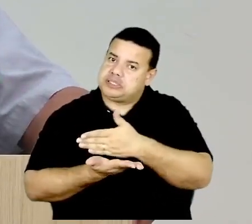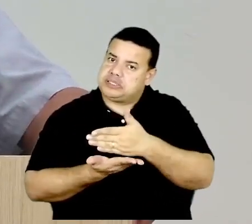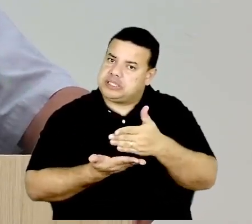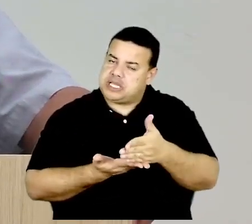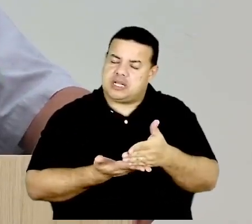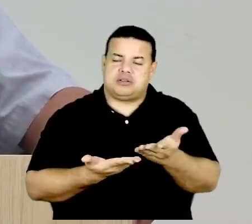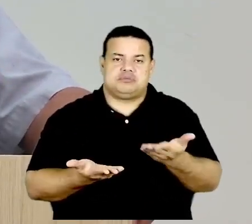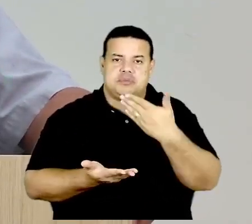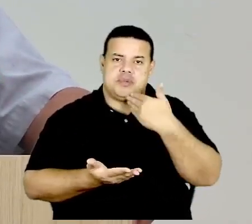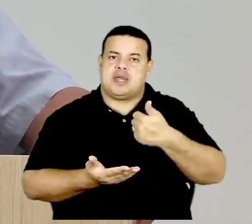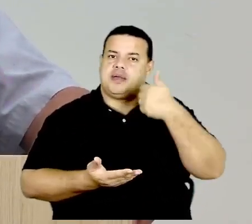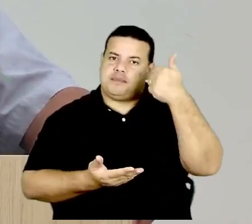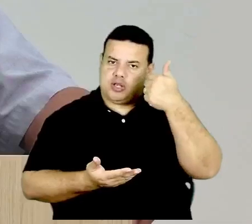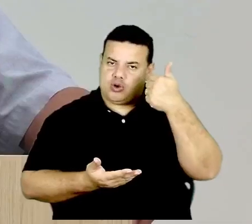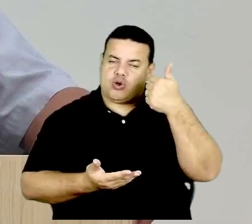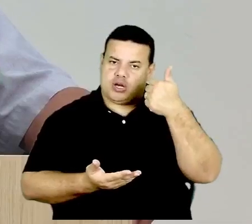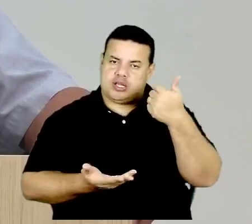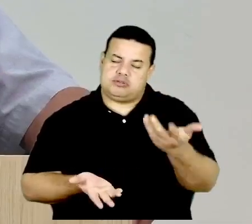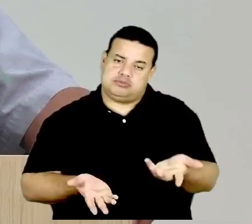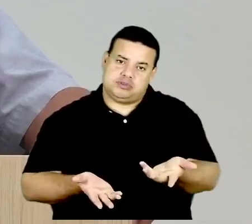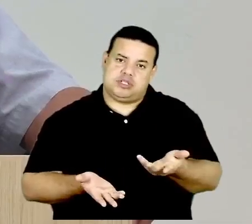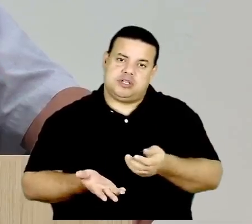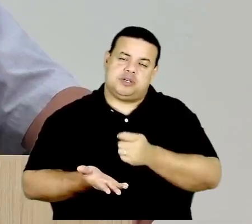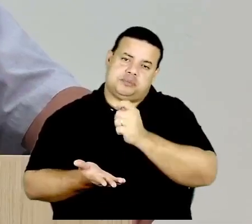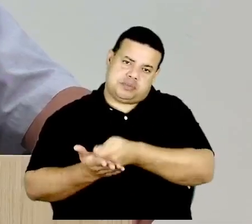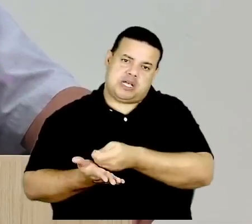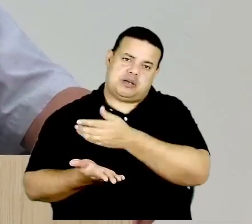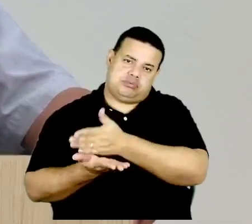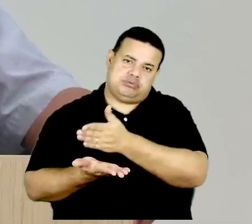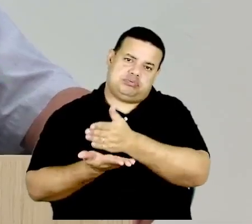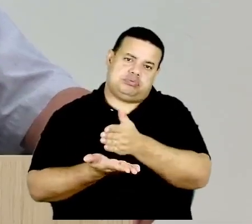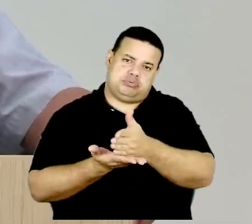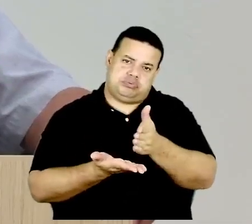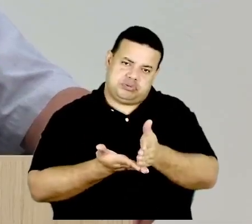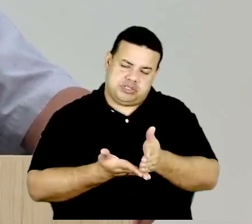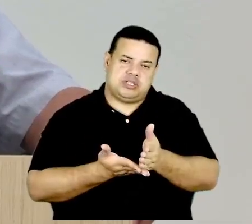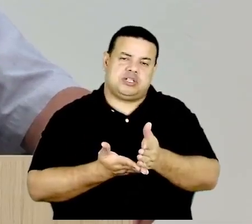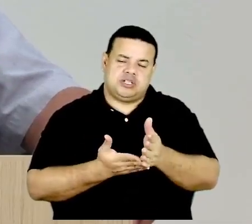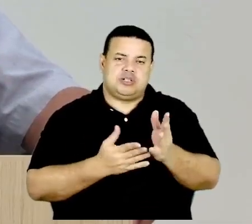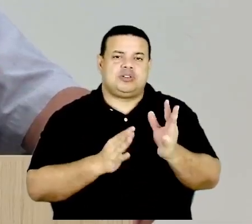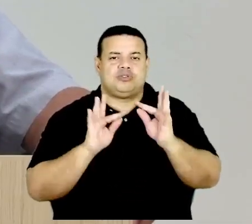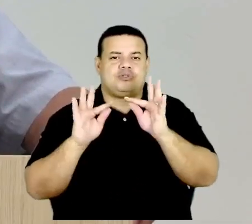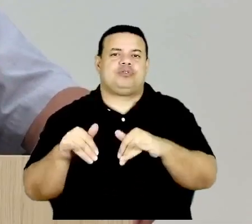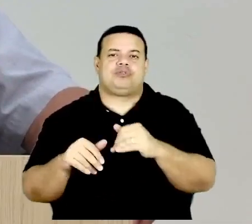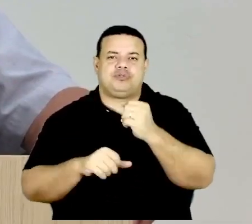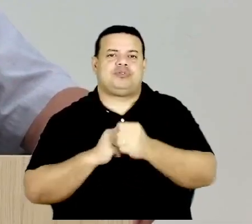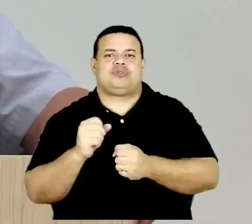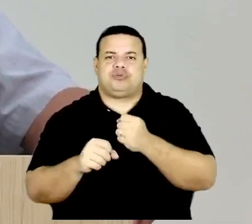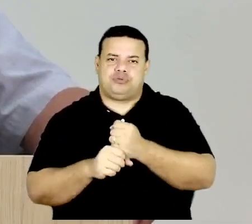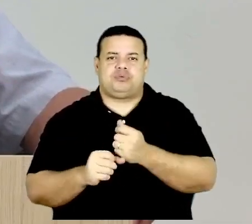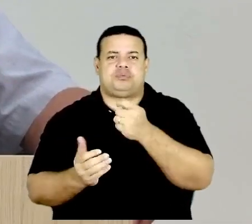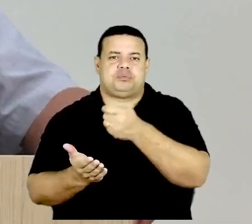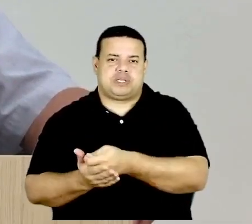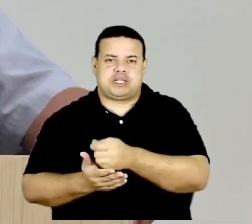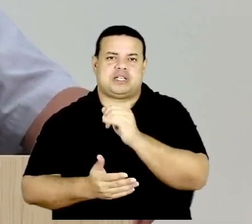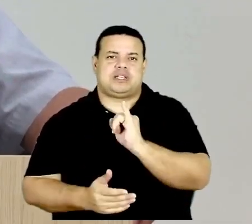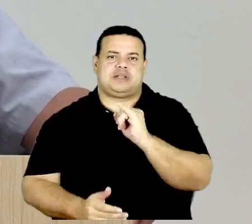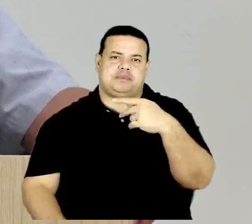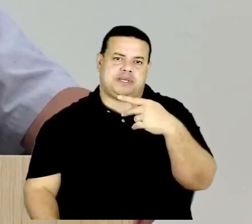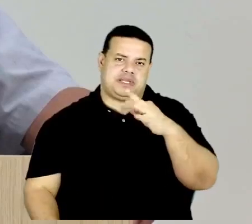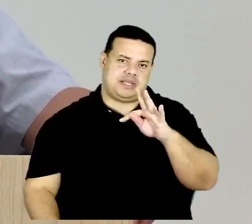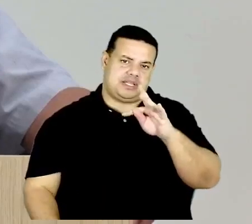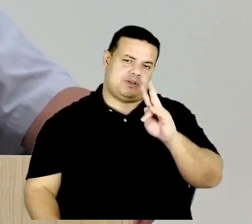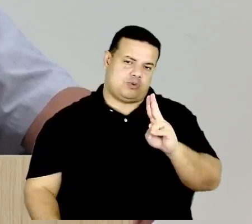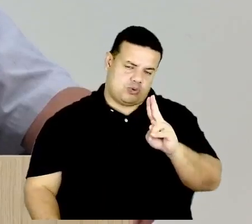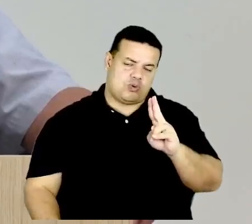melhorar essas situações, ou seja, pagar parcelado. Se não chega um montante, no final, quando vai se pagar o IPTU, muito alto.